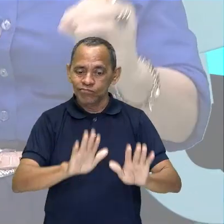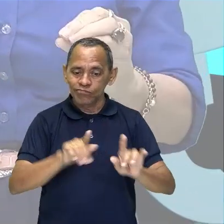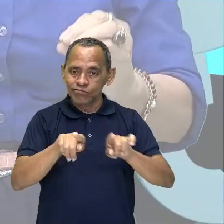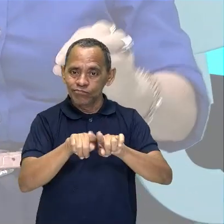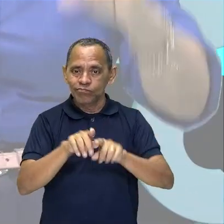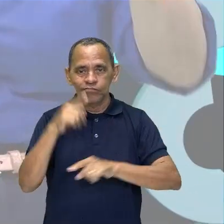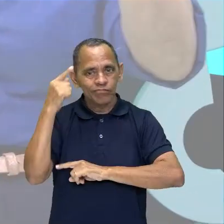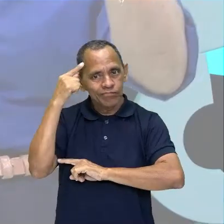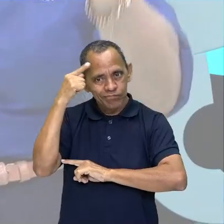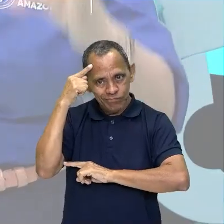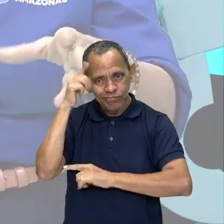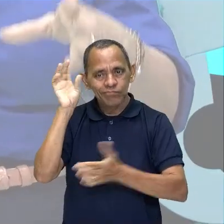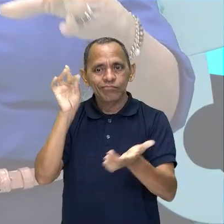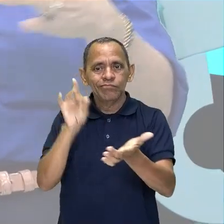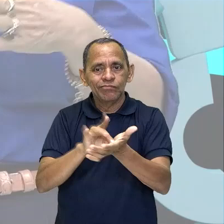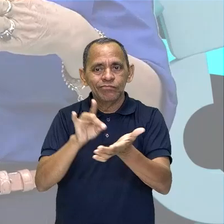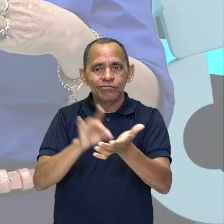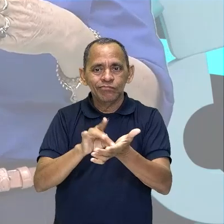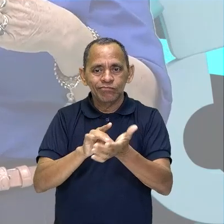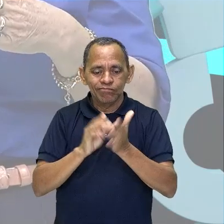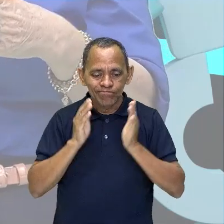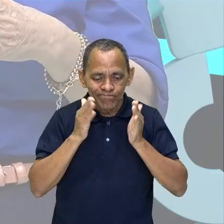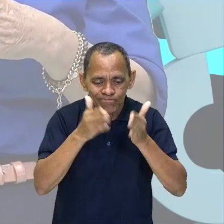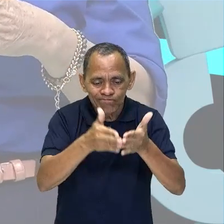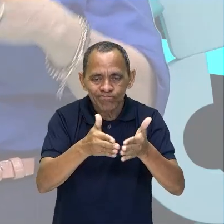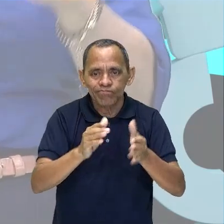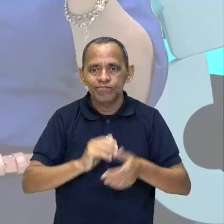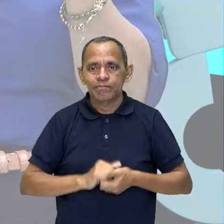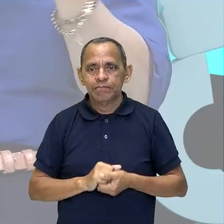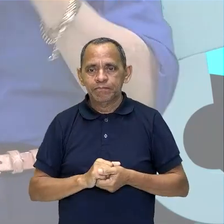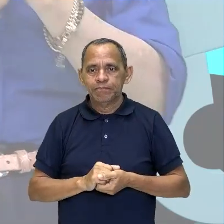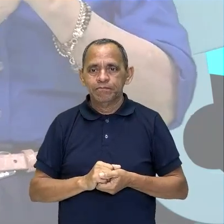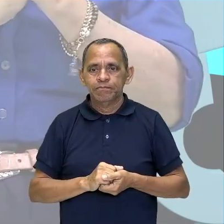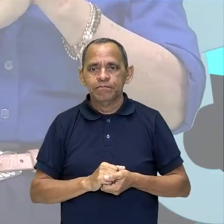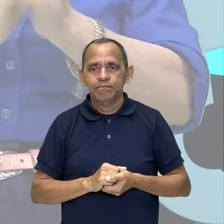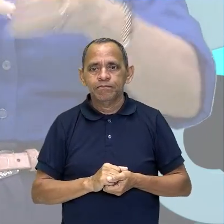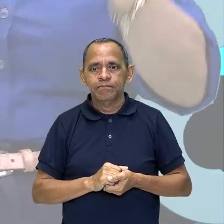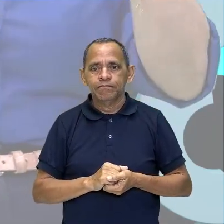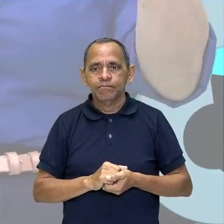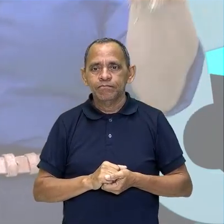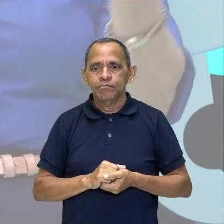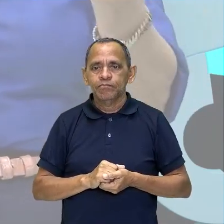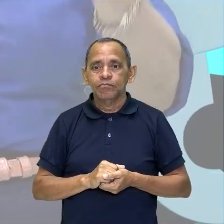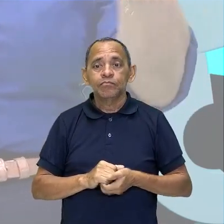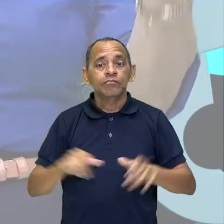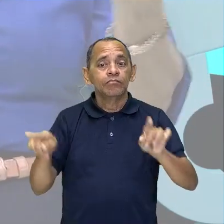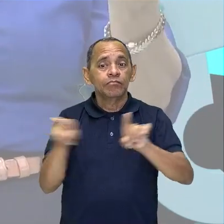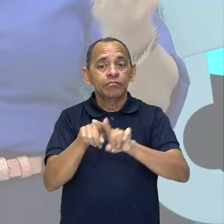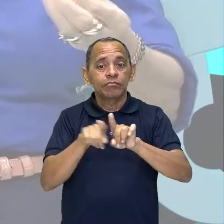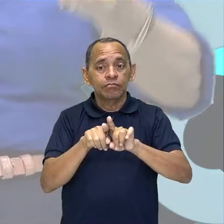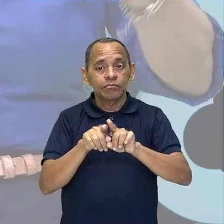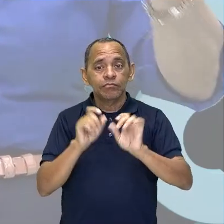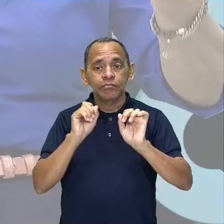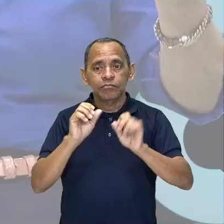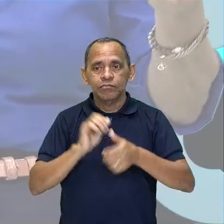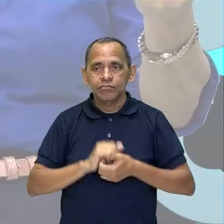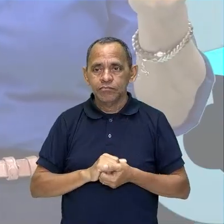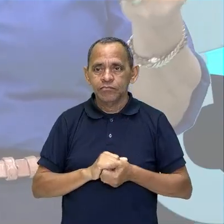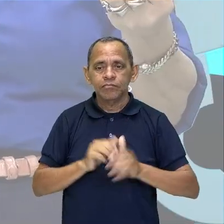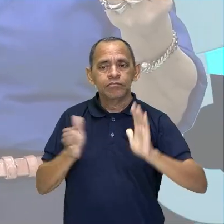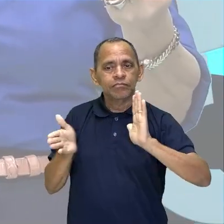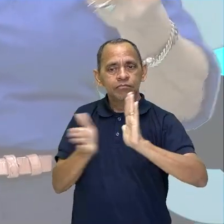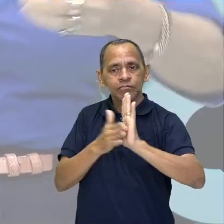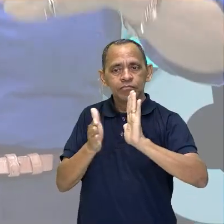uma verdade centralizada. Em seu lugar, propõe-se um